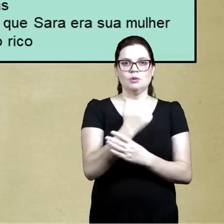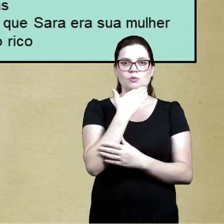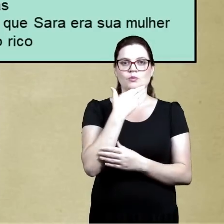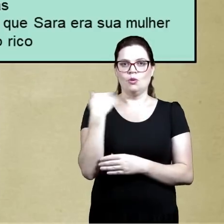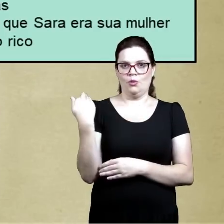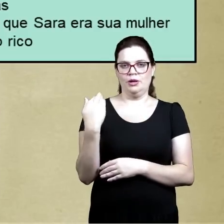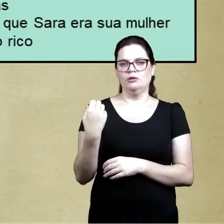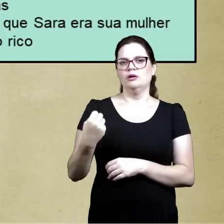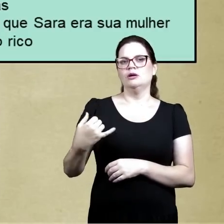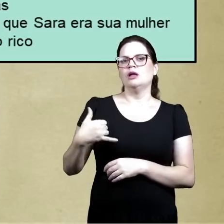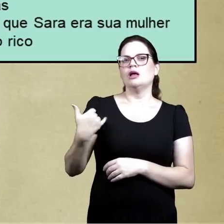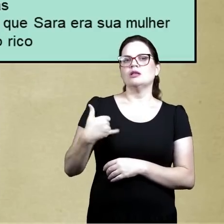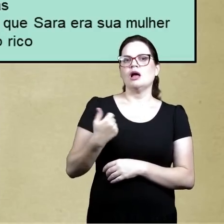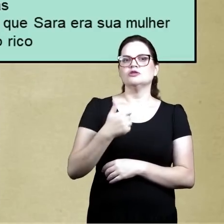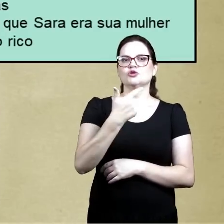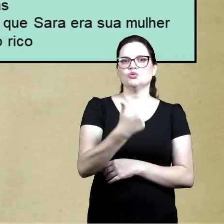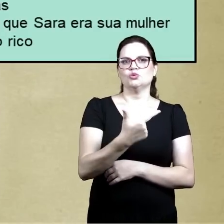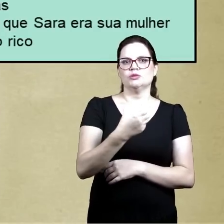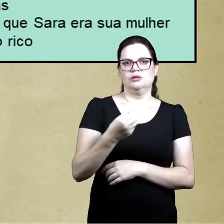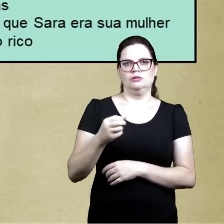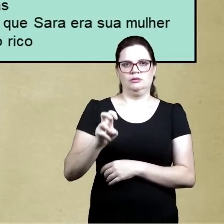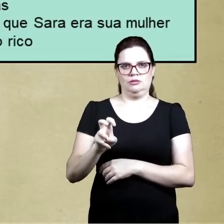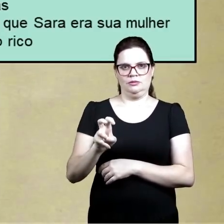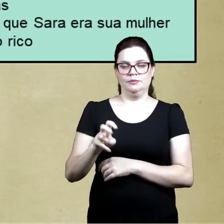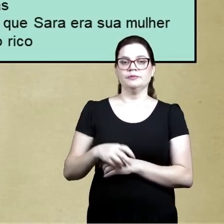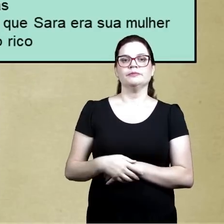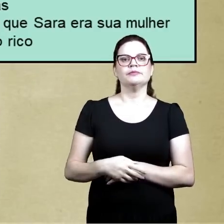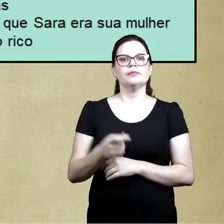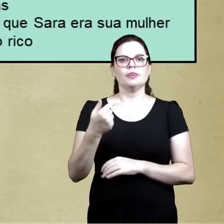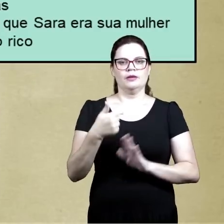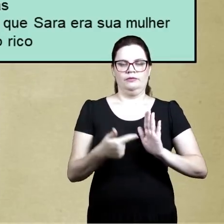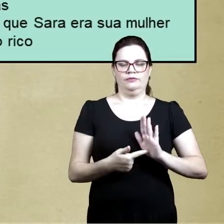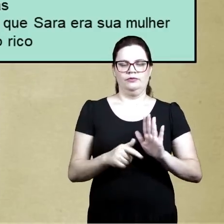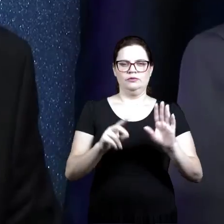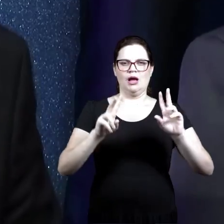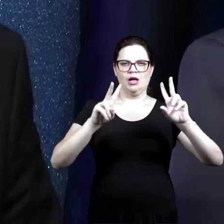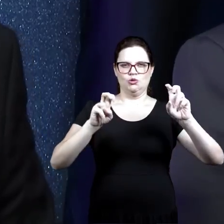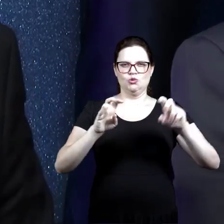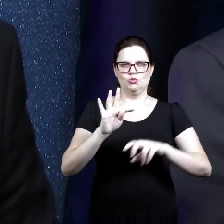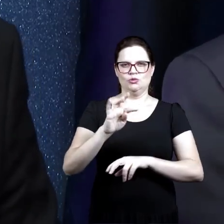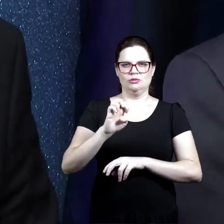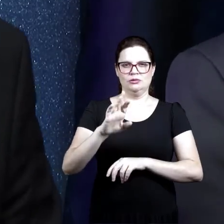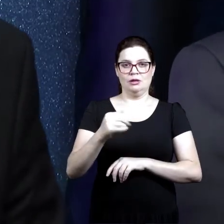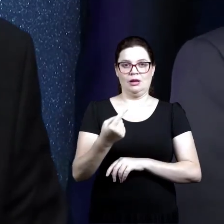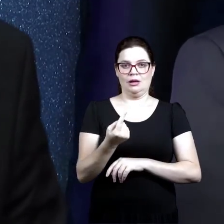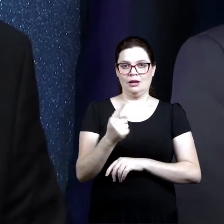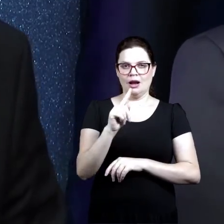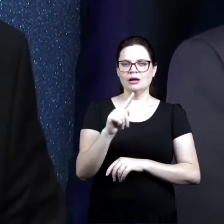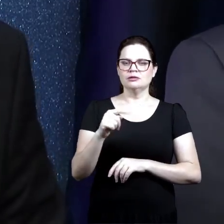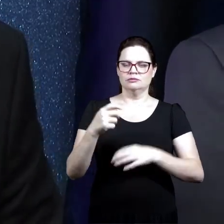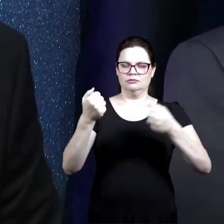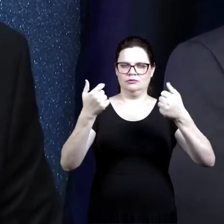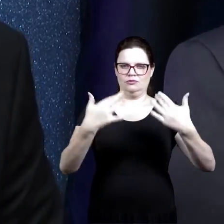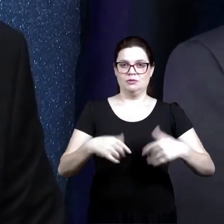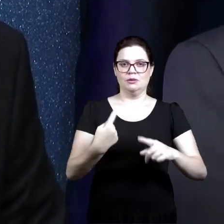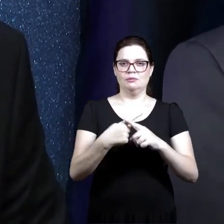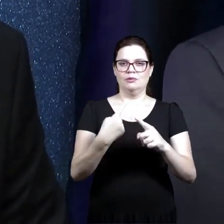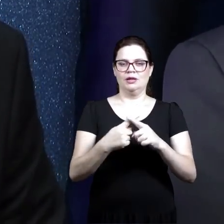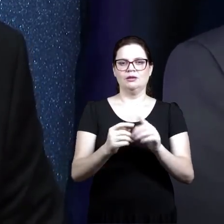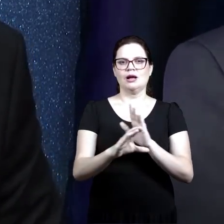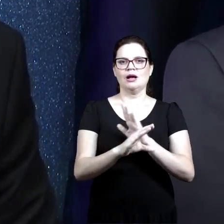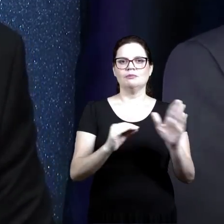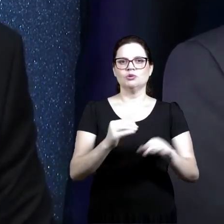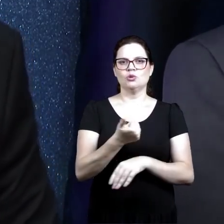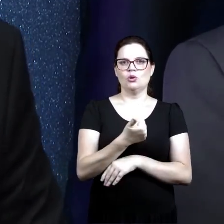né, aos 205 anos. Isso. Eu gostaria de fazer uma pequena observação a respeito de Terá, porque a Bíblia, no capítulo